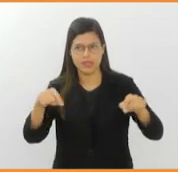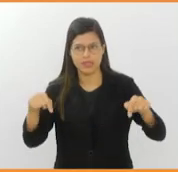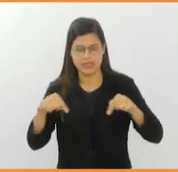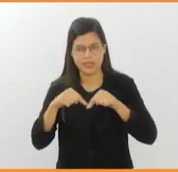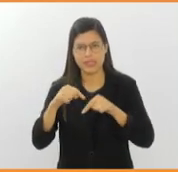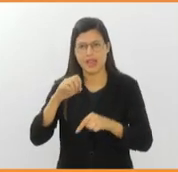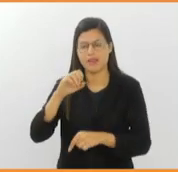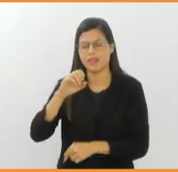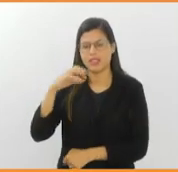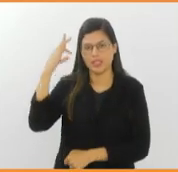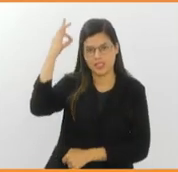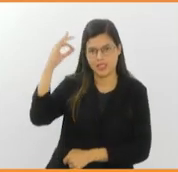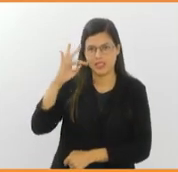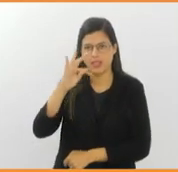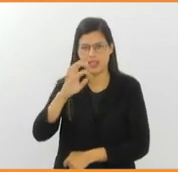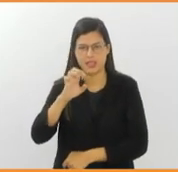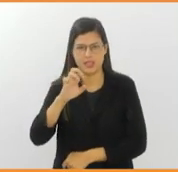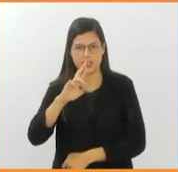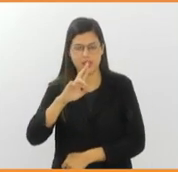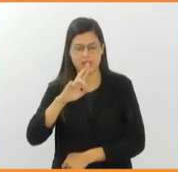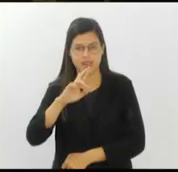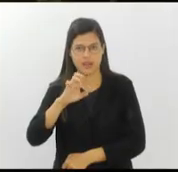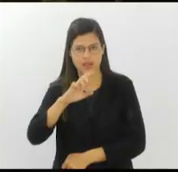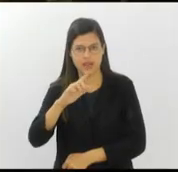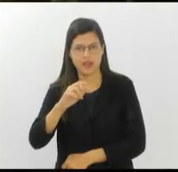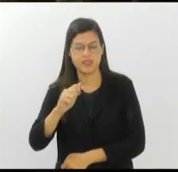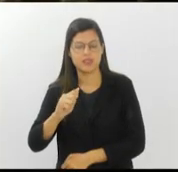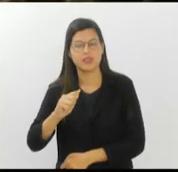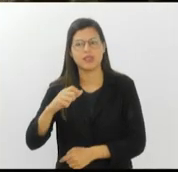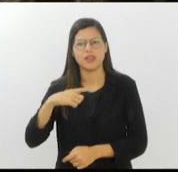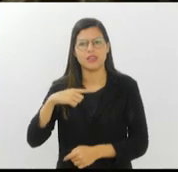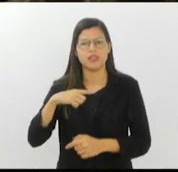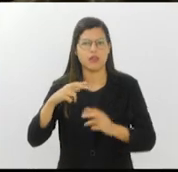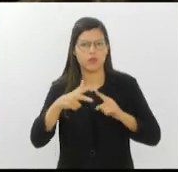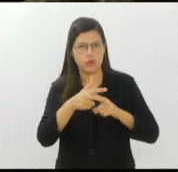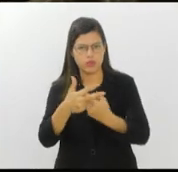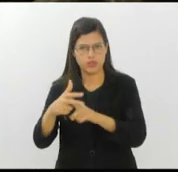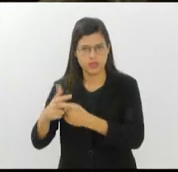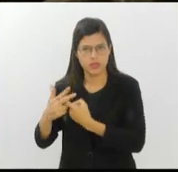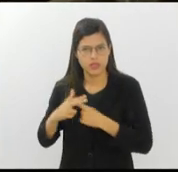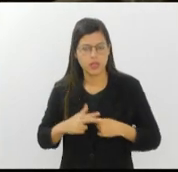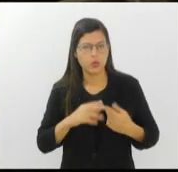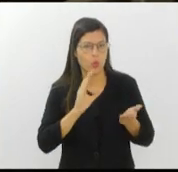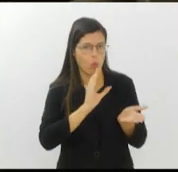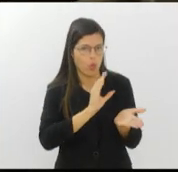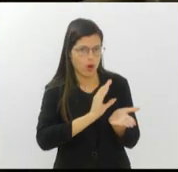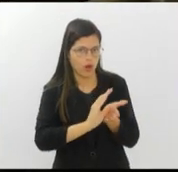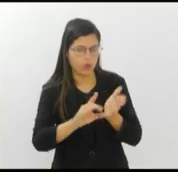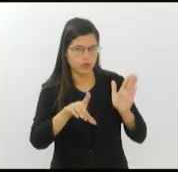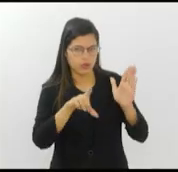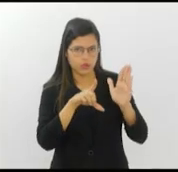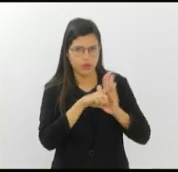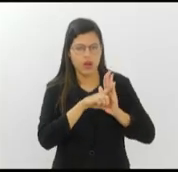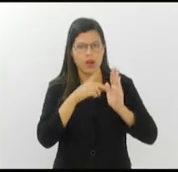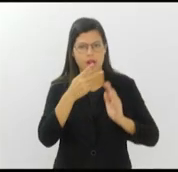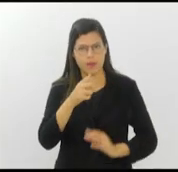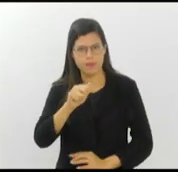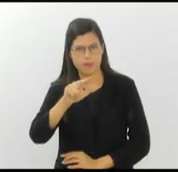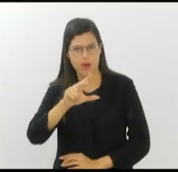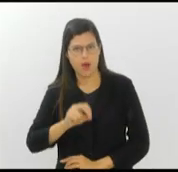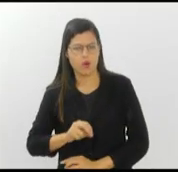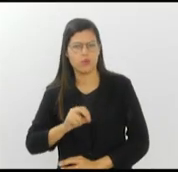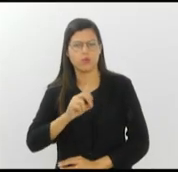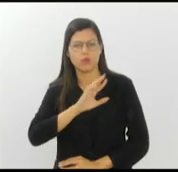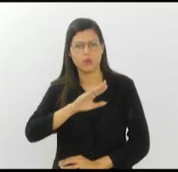será reaberta hoje, depois da reforma no valor de R$ 700 mil, com recursos da Lei Paulo Gustavo. Som e imagem